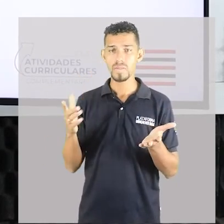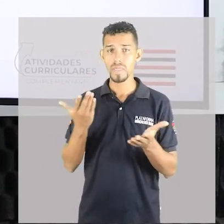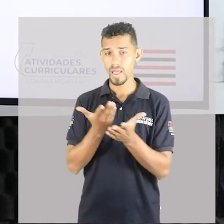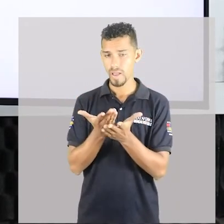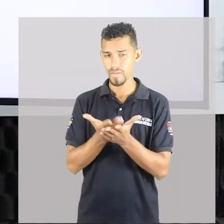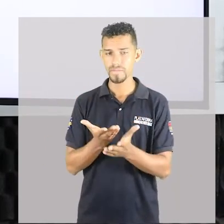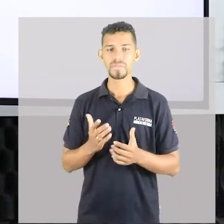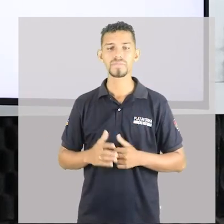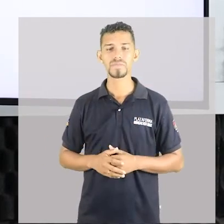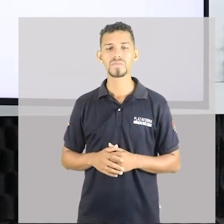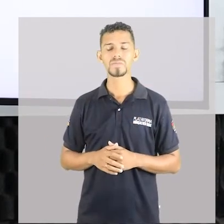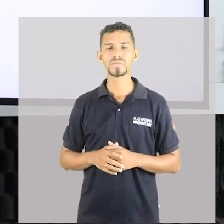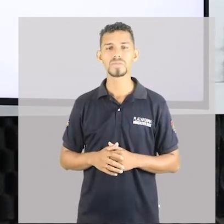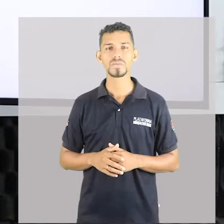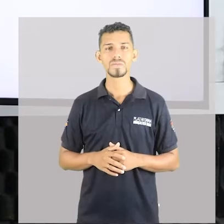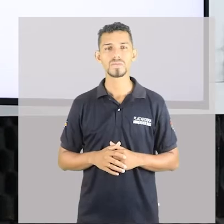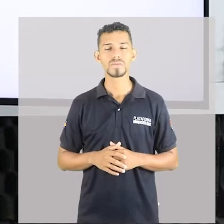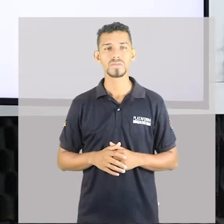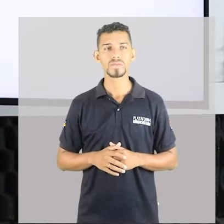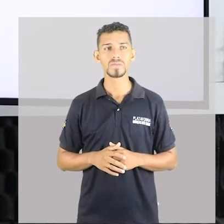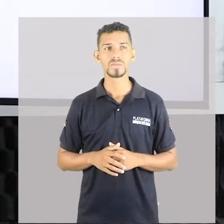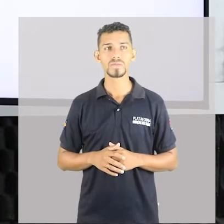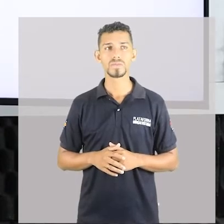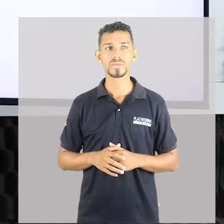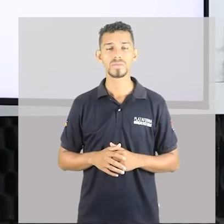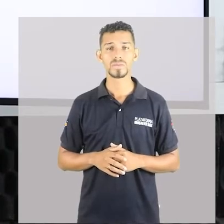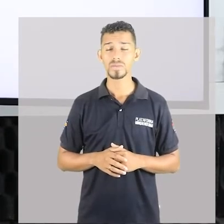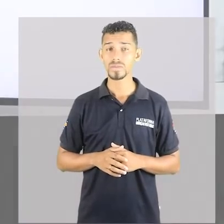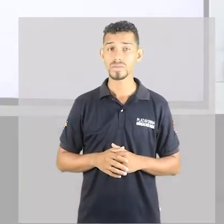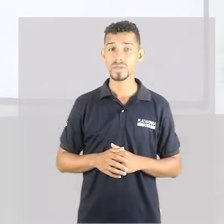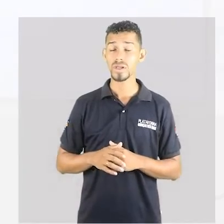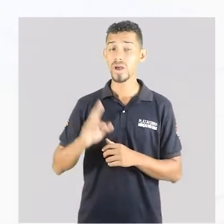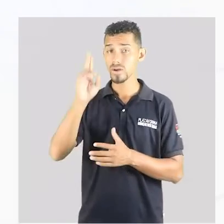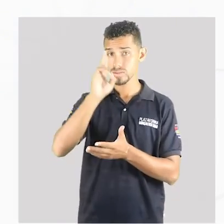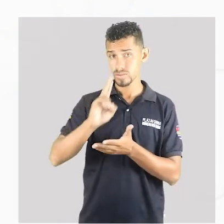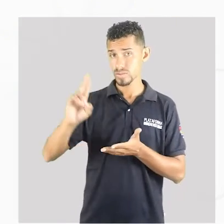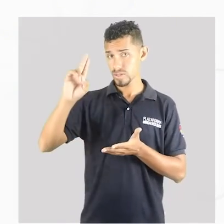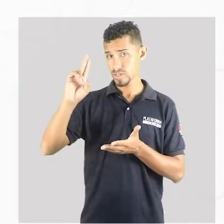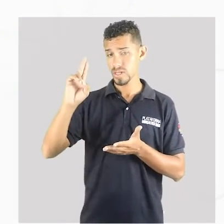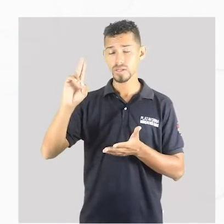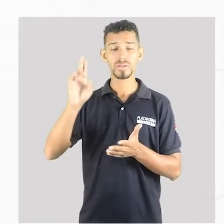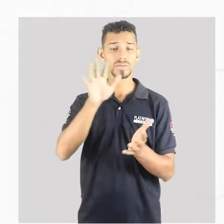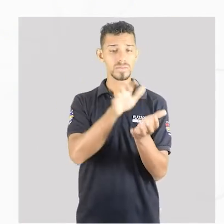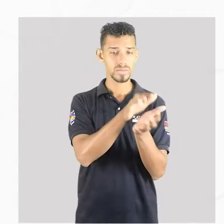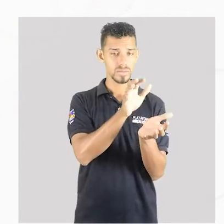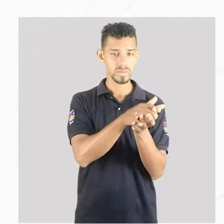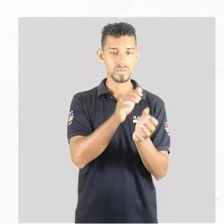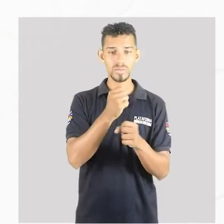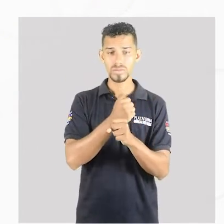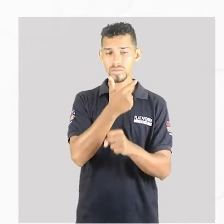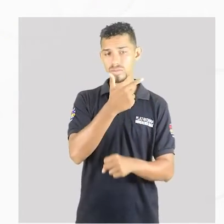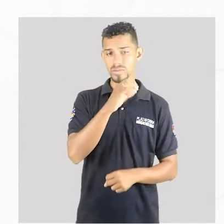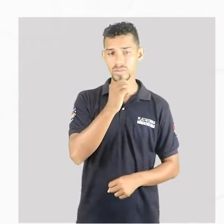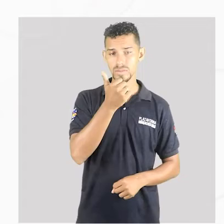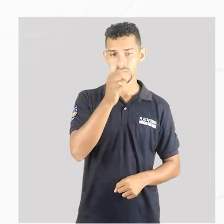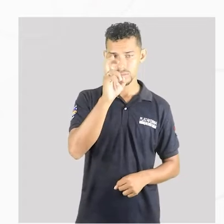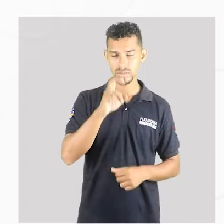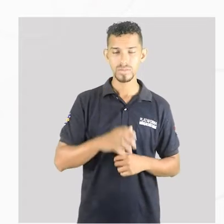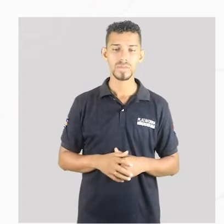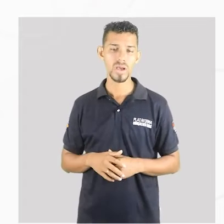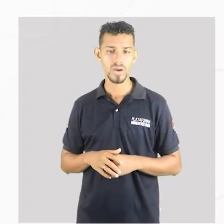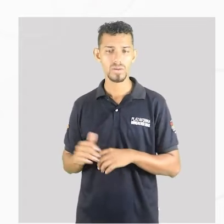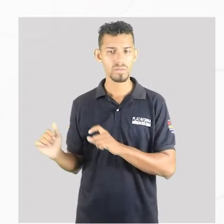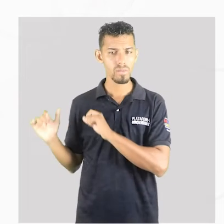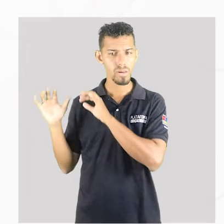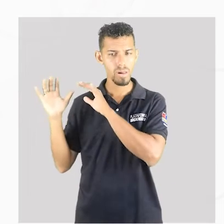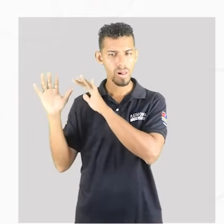nossa aula. Bom, é da Universidade de Pernambuco, 2015, diz o seguinte: o colonialismo deixou graves